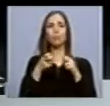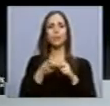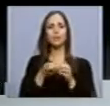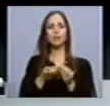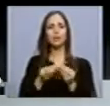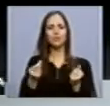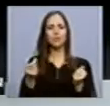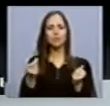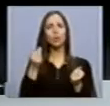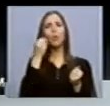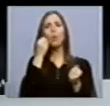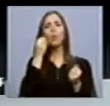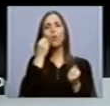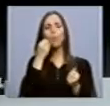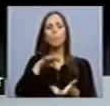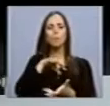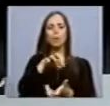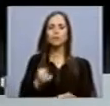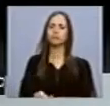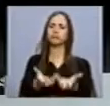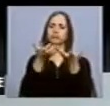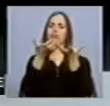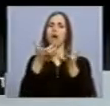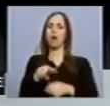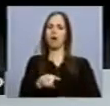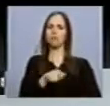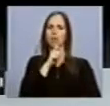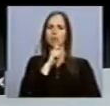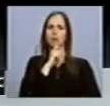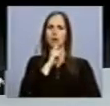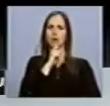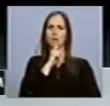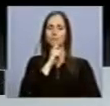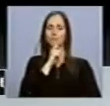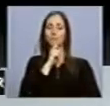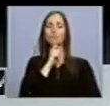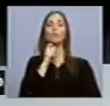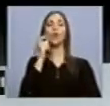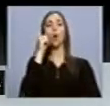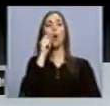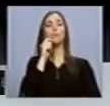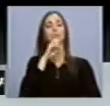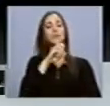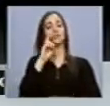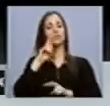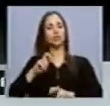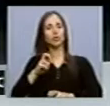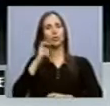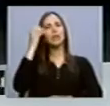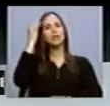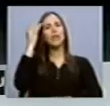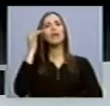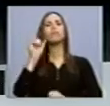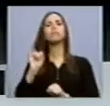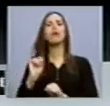dos planetas terrestres. E então o que é que ele avança? Qual é a teoria deste investigador em particular? Se